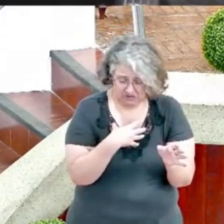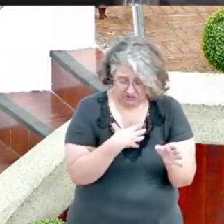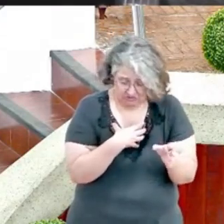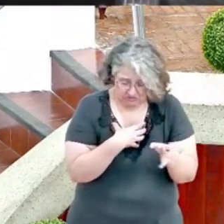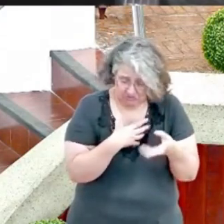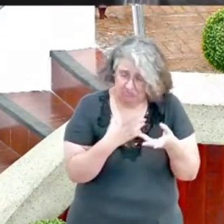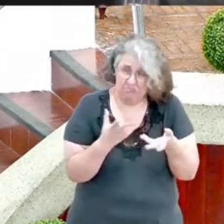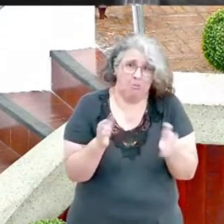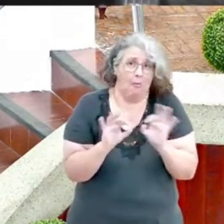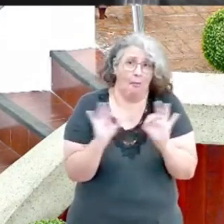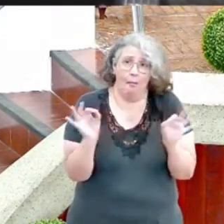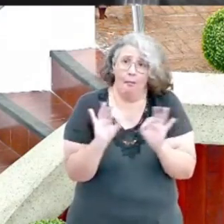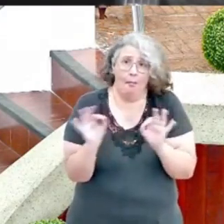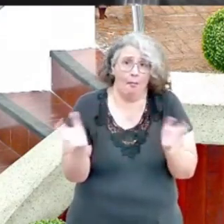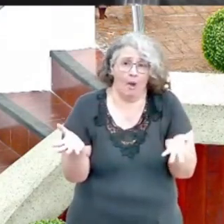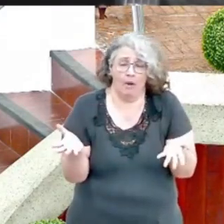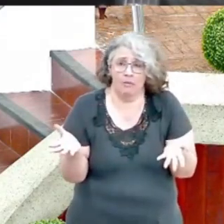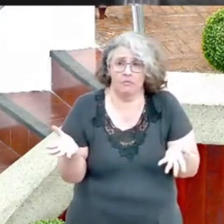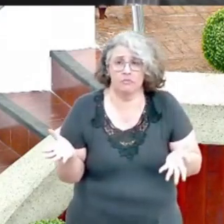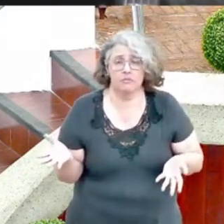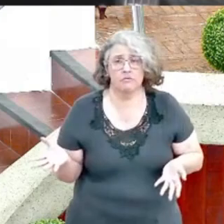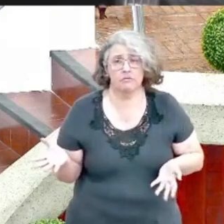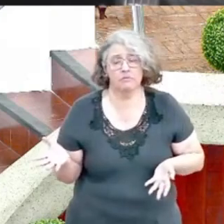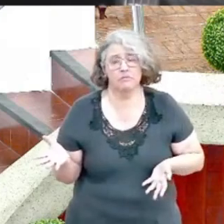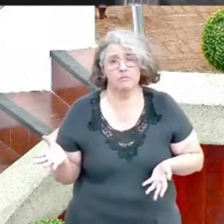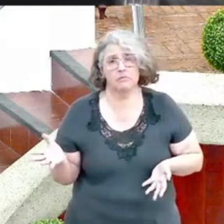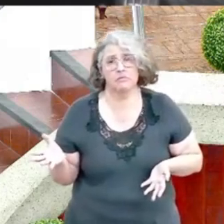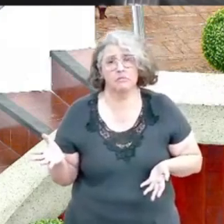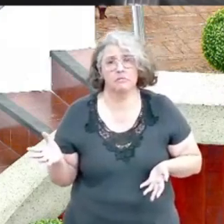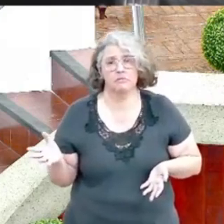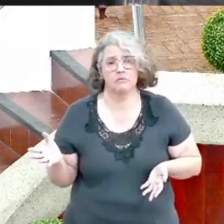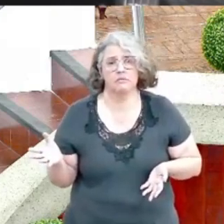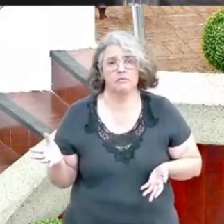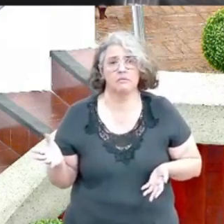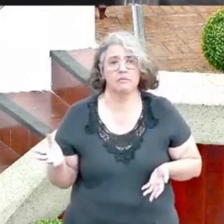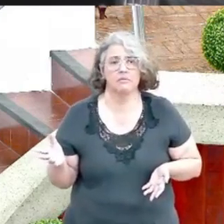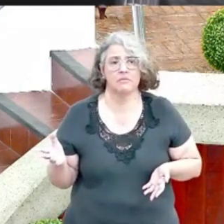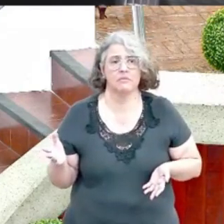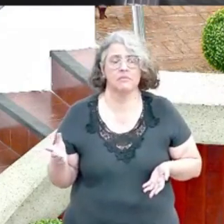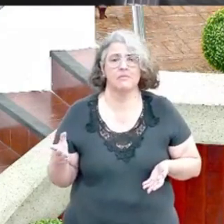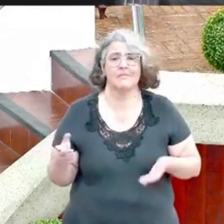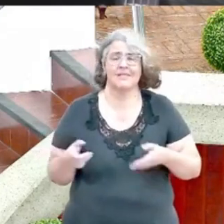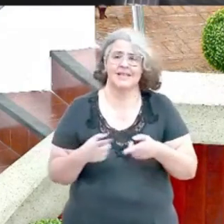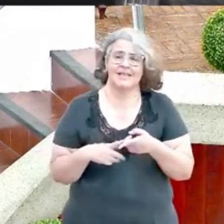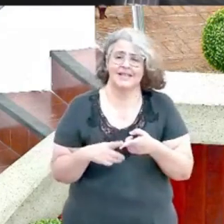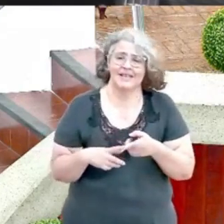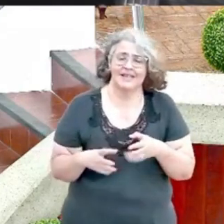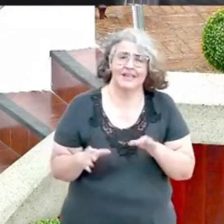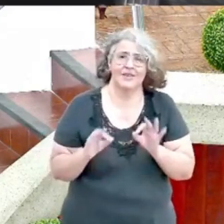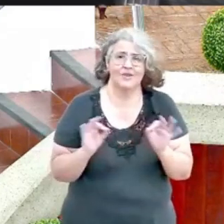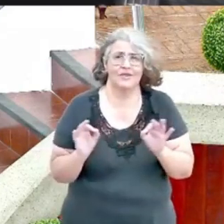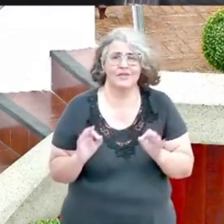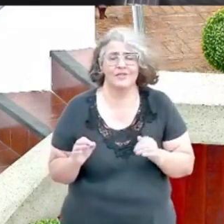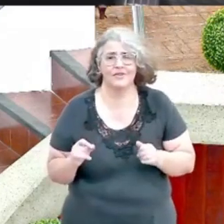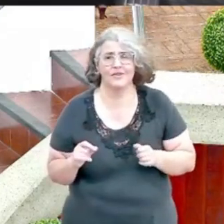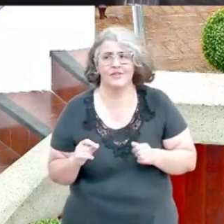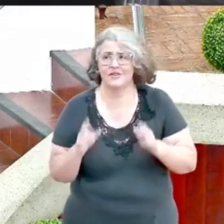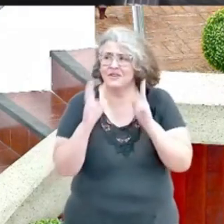Talvez você só queira que o culto acabe logo, para que você possa ver o resultado dos jogos.